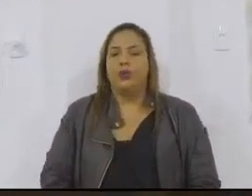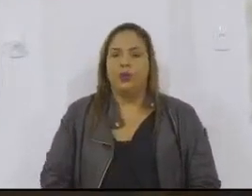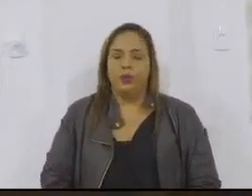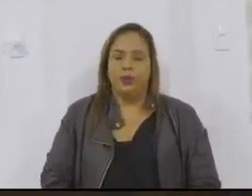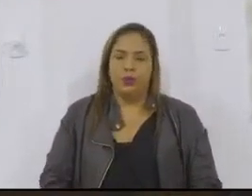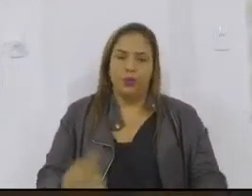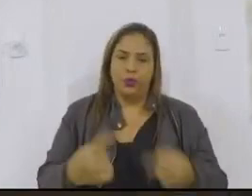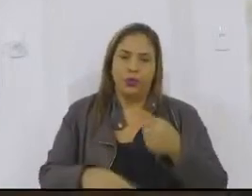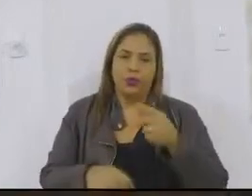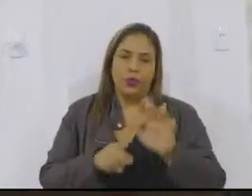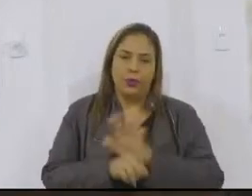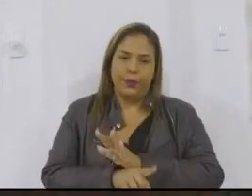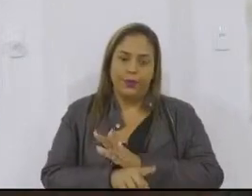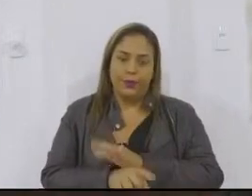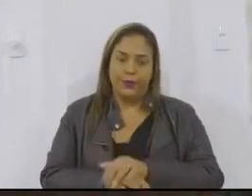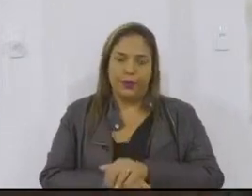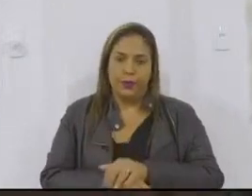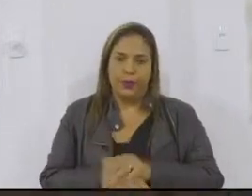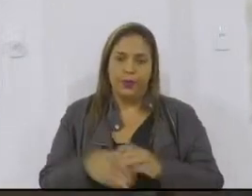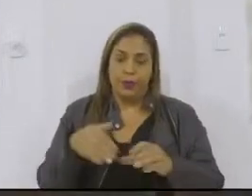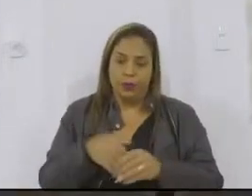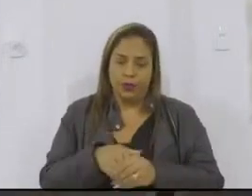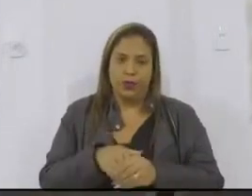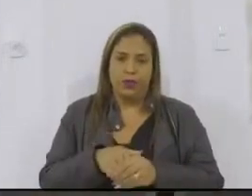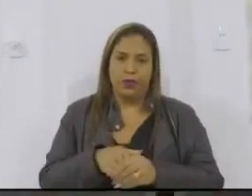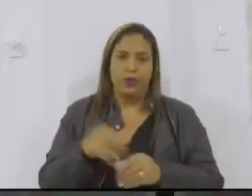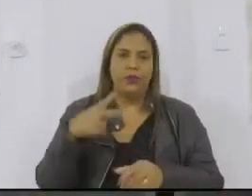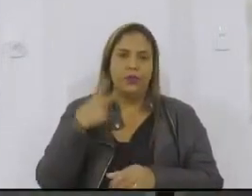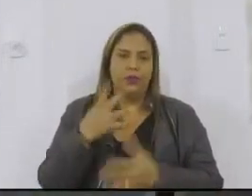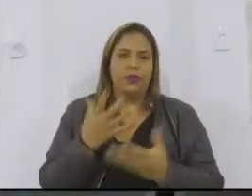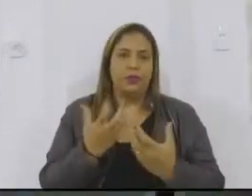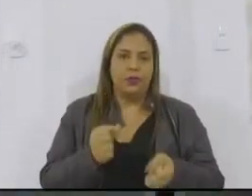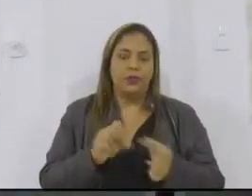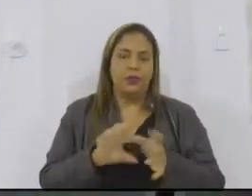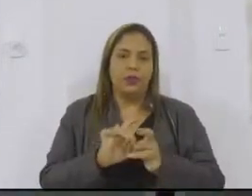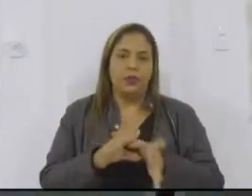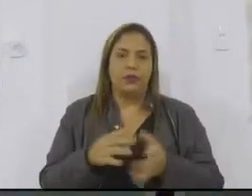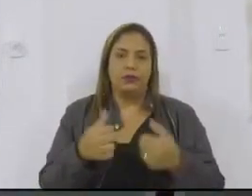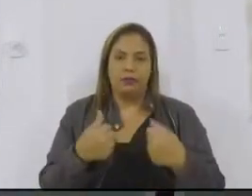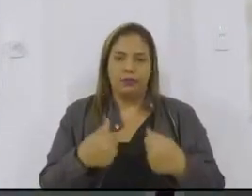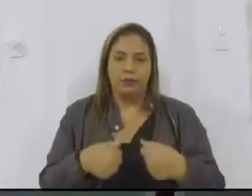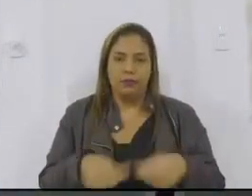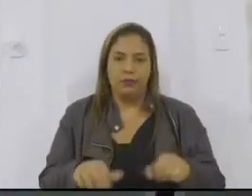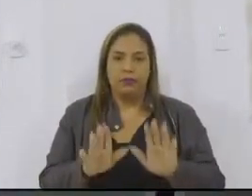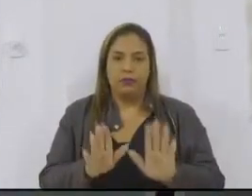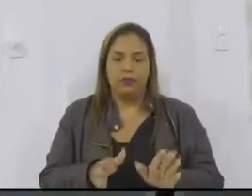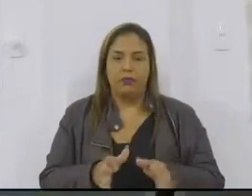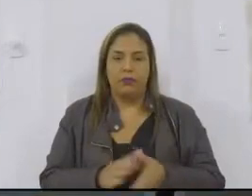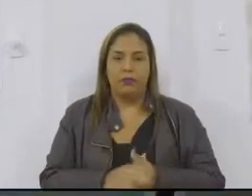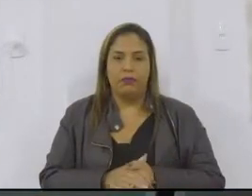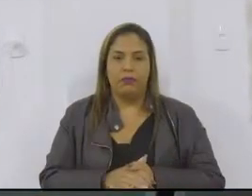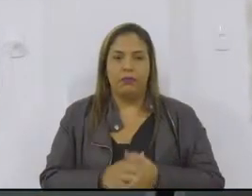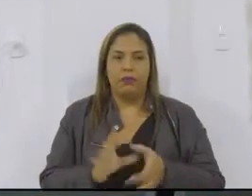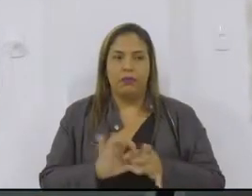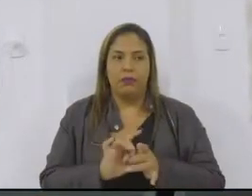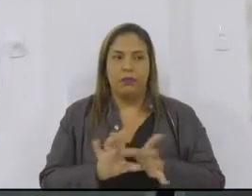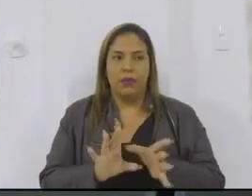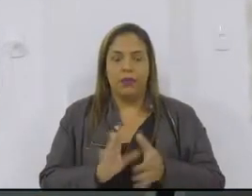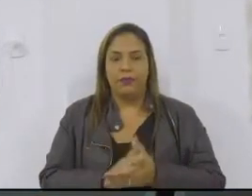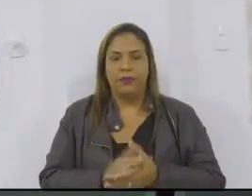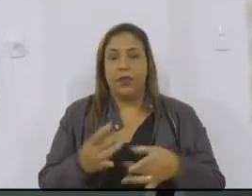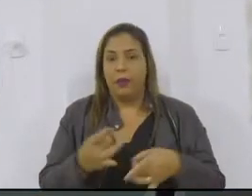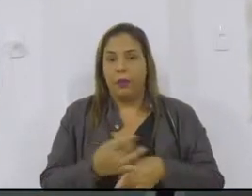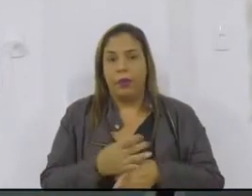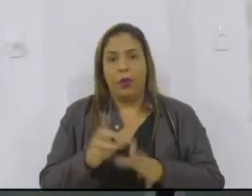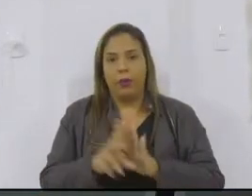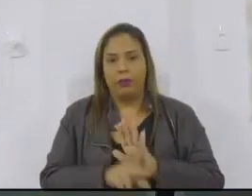Em discussão, em votação, os vereadores que aprovam, permaneçam como se encontram. Aprovado. Não tendo mais projeto de